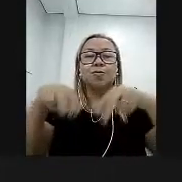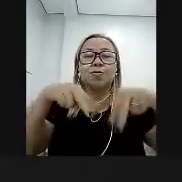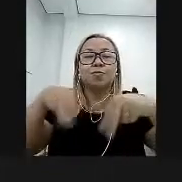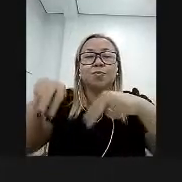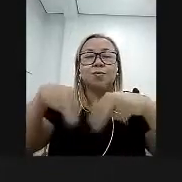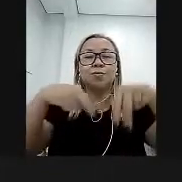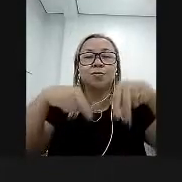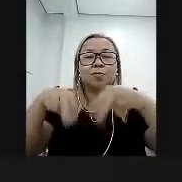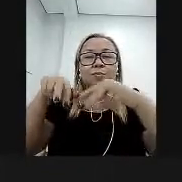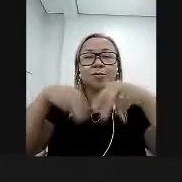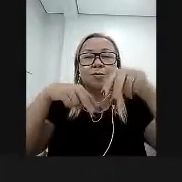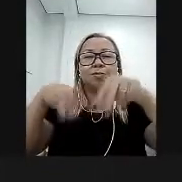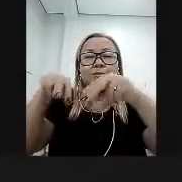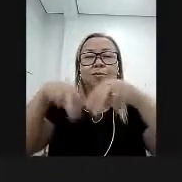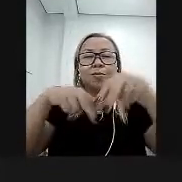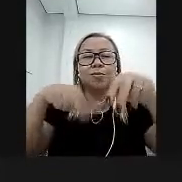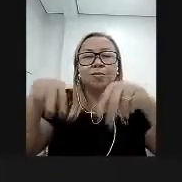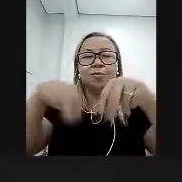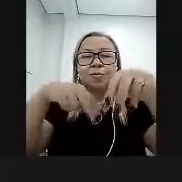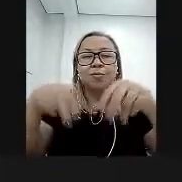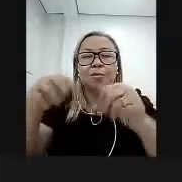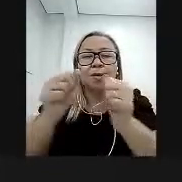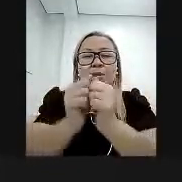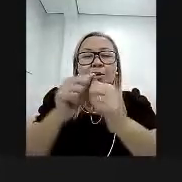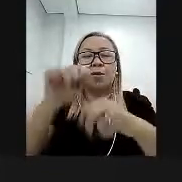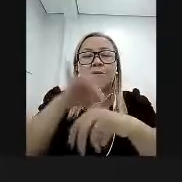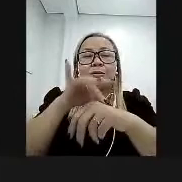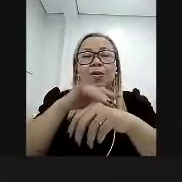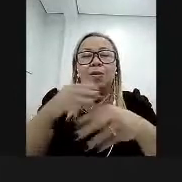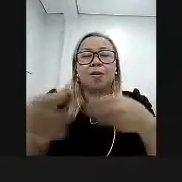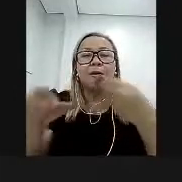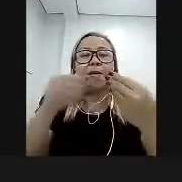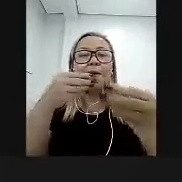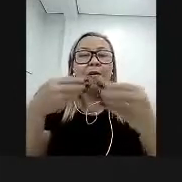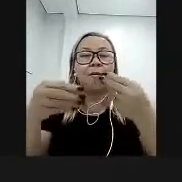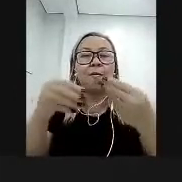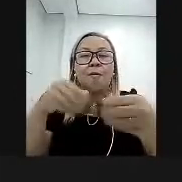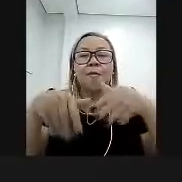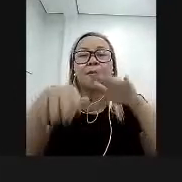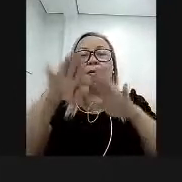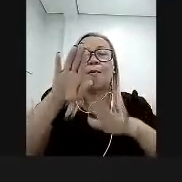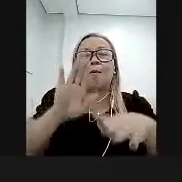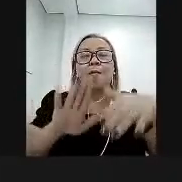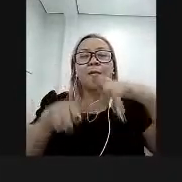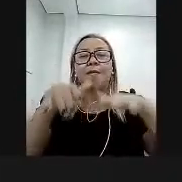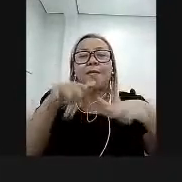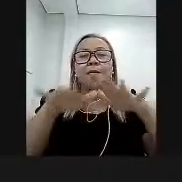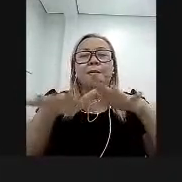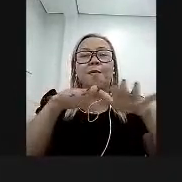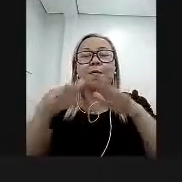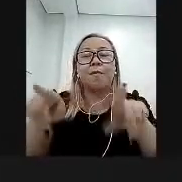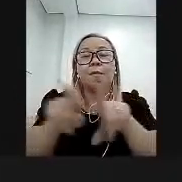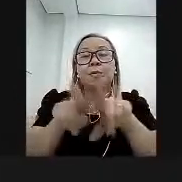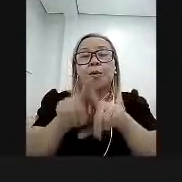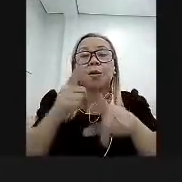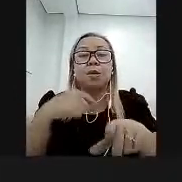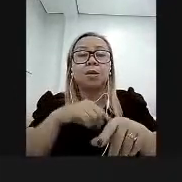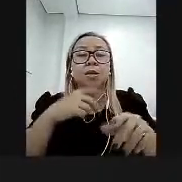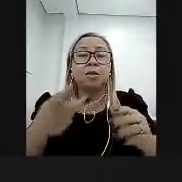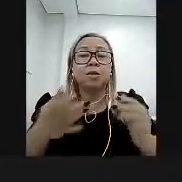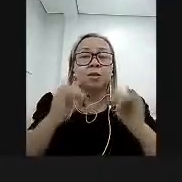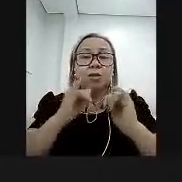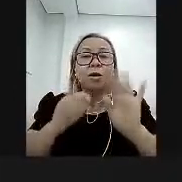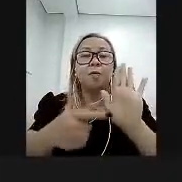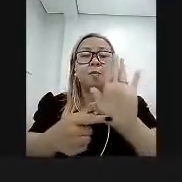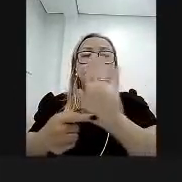a superfície, que agora fica mole, fica em movimento. E ao mesmo tempo a gente projeta na parede as